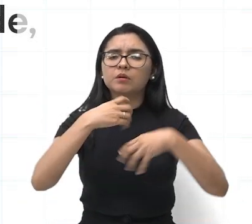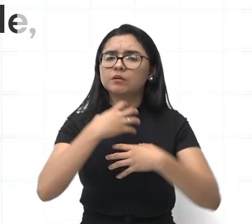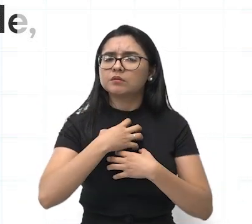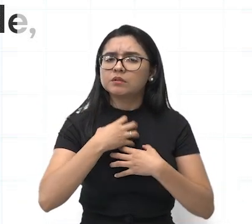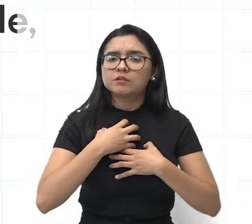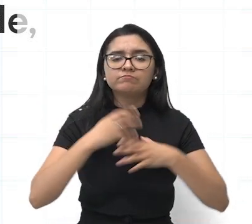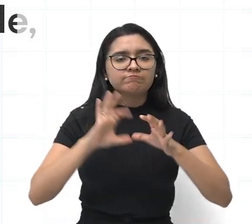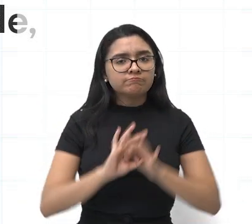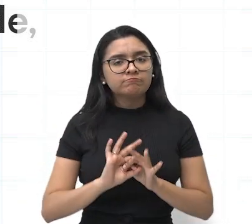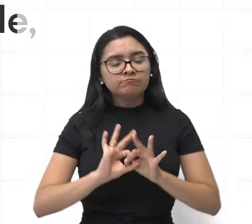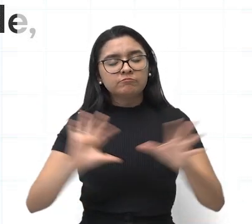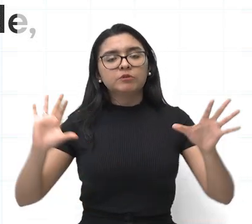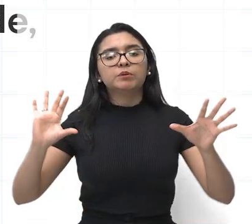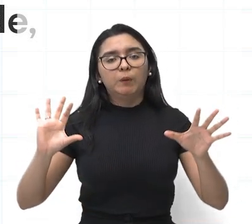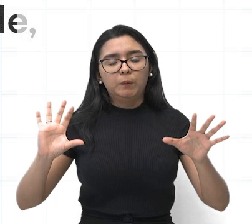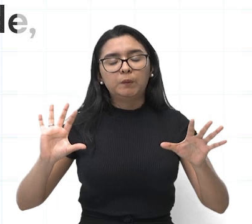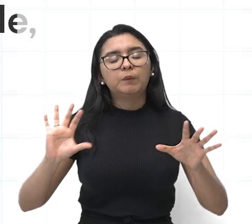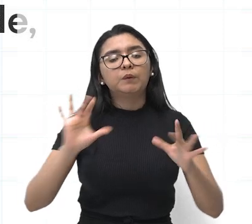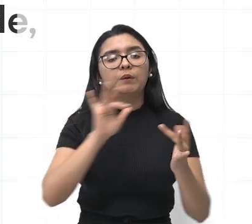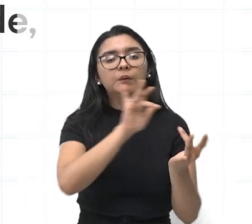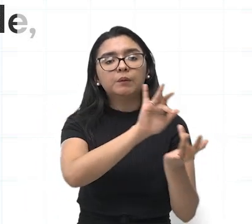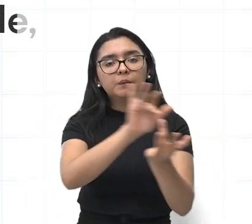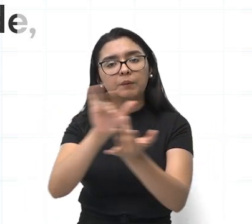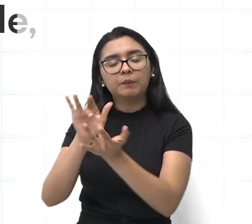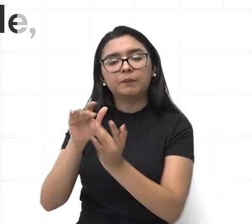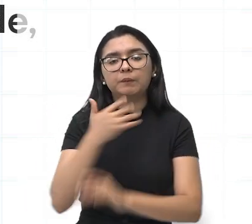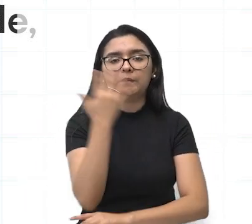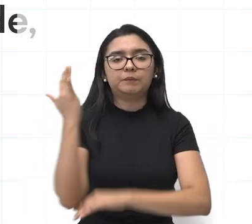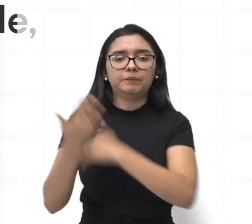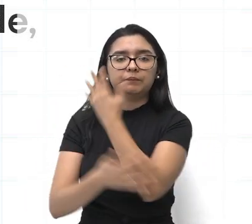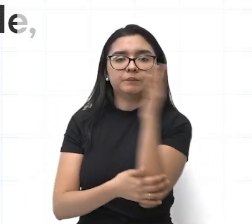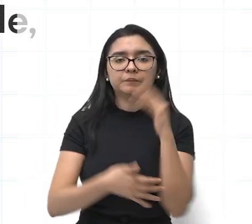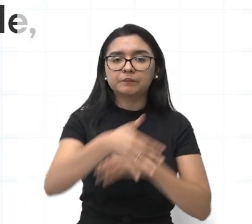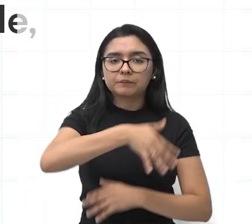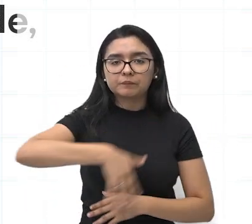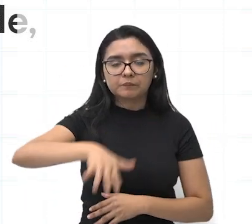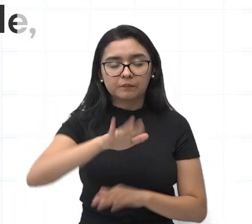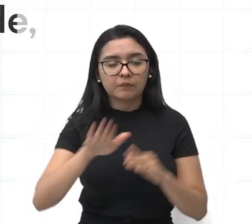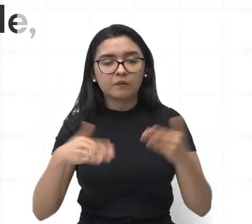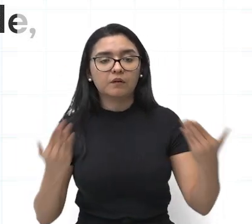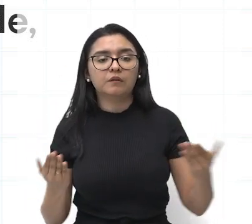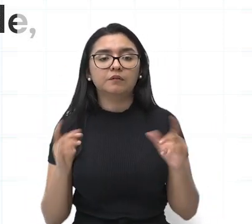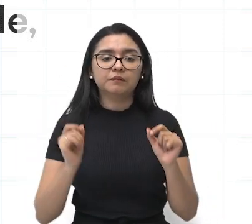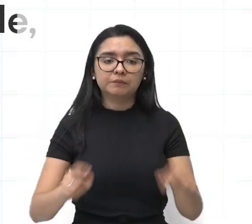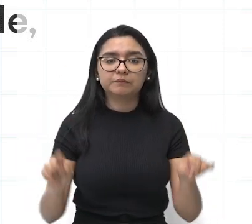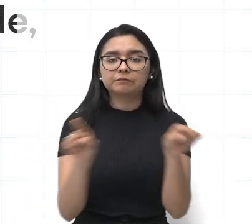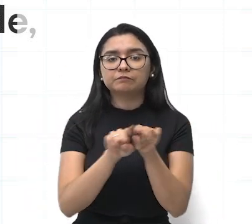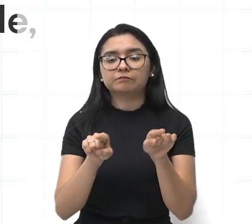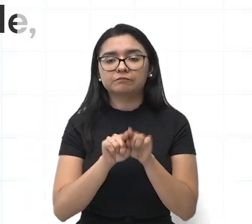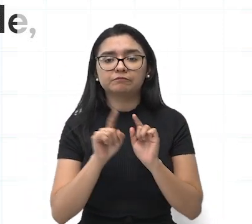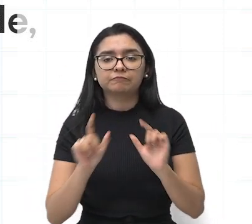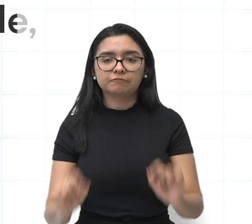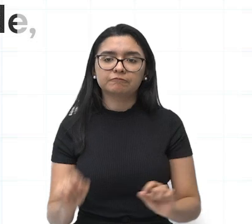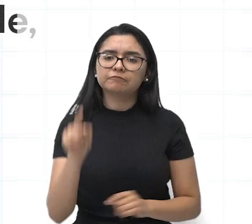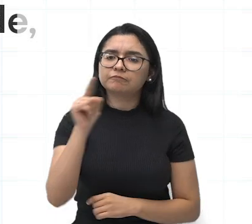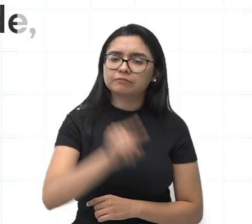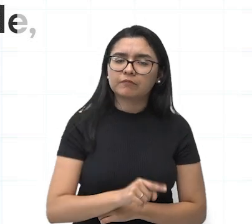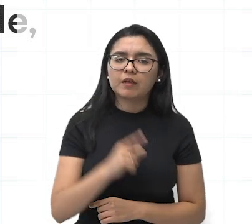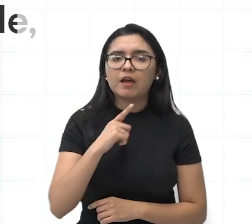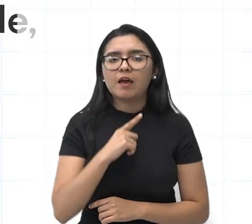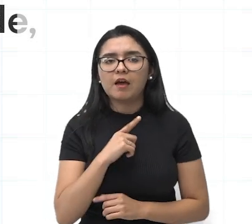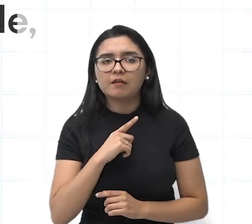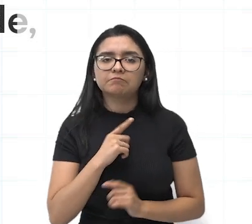de liberdade e contato com a natureza. Assim como ela é vista também, né, como um meio